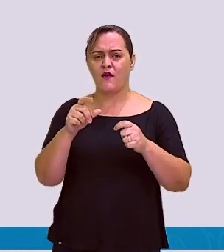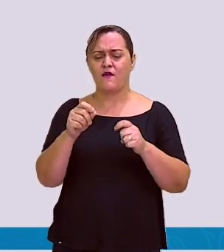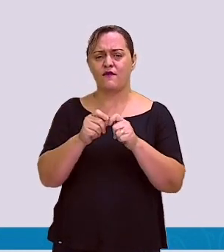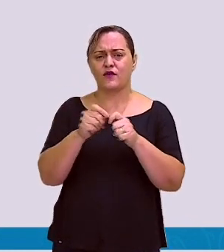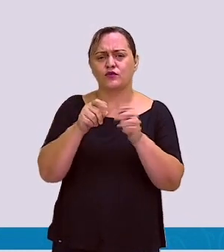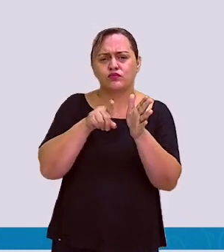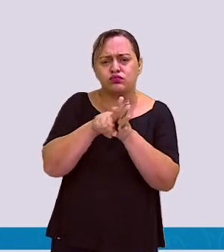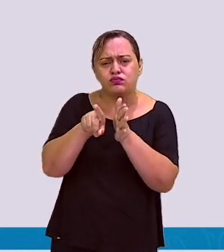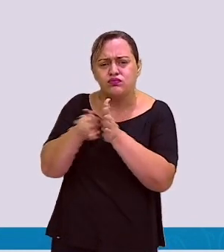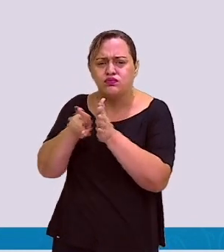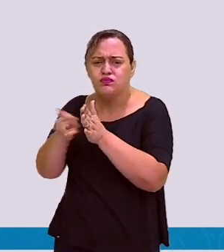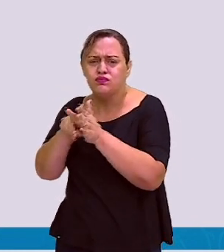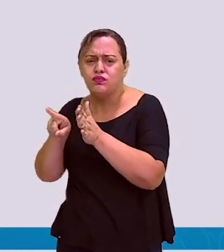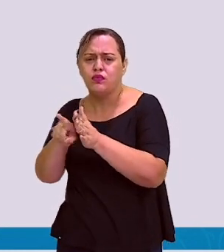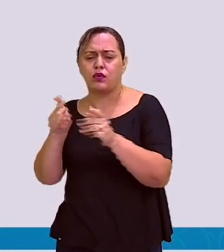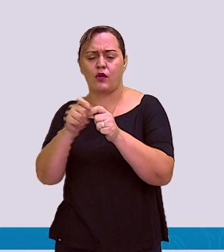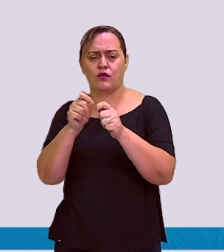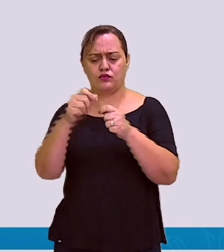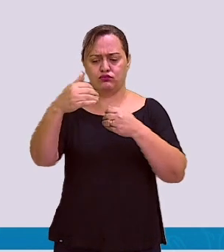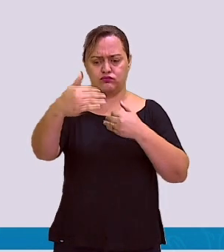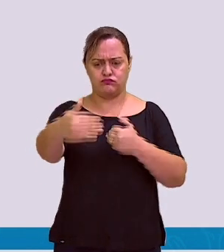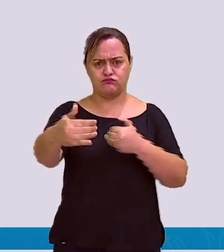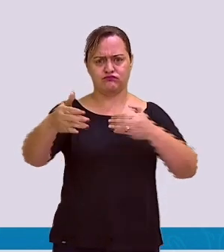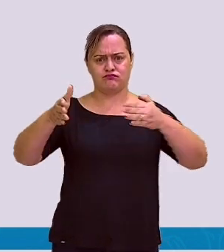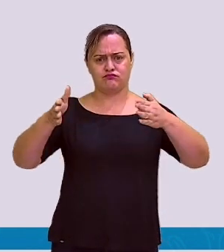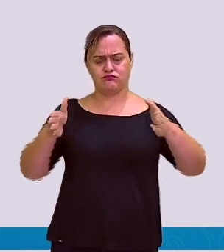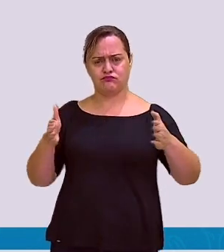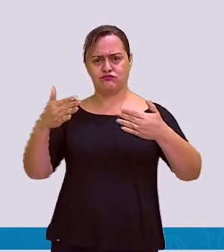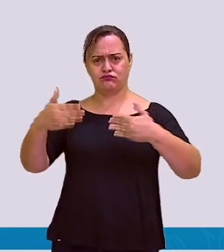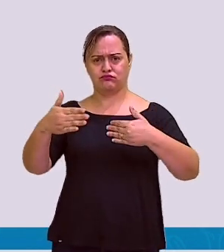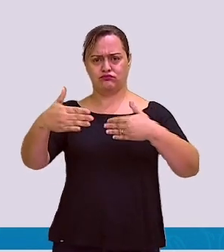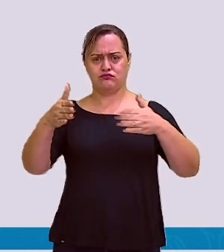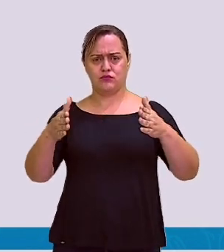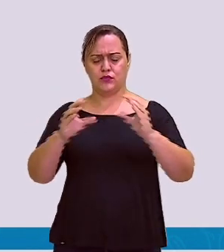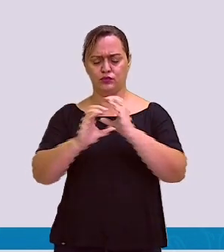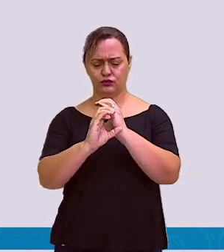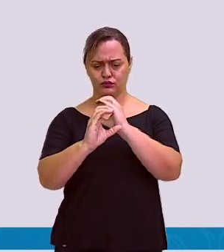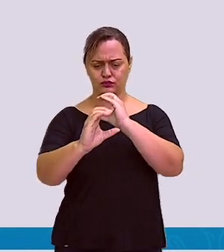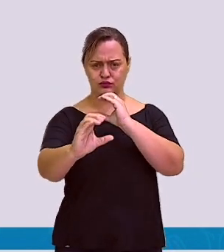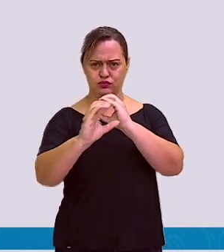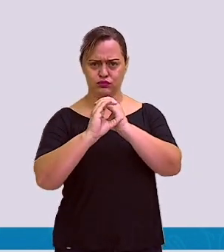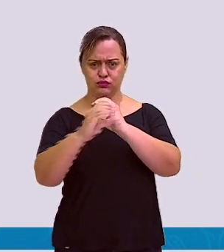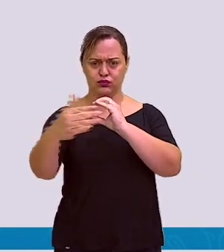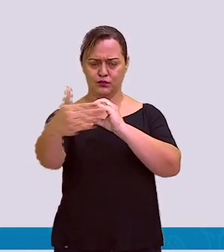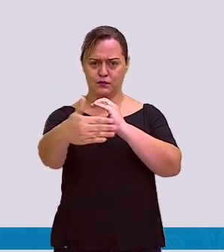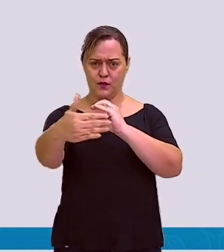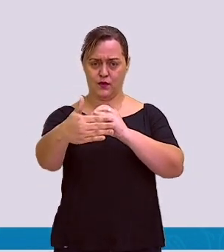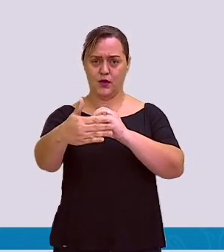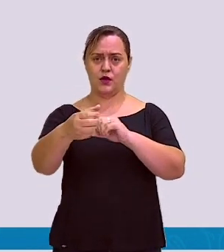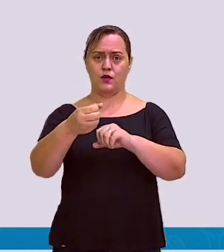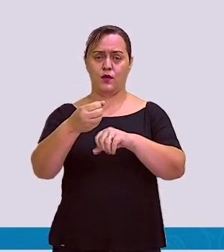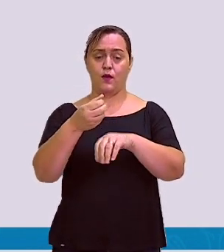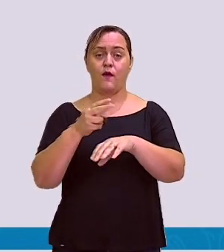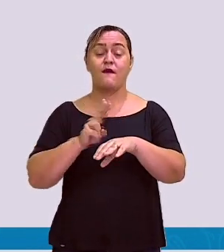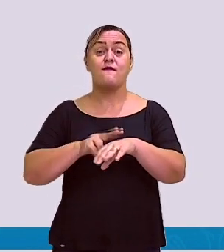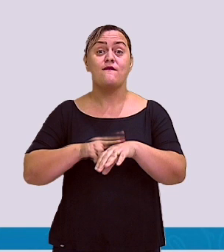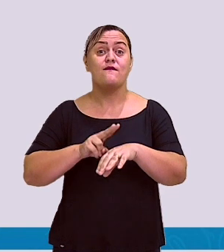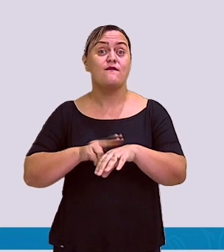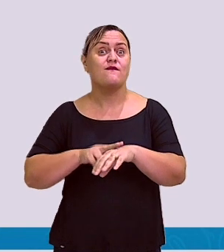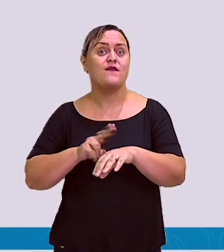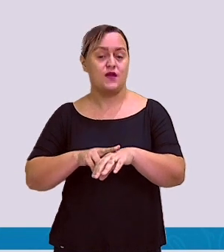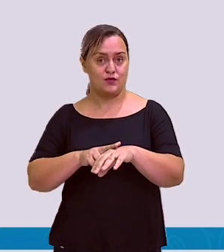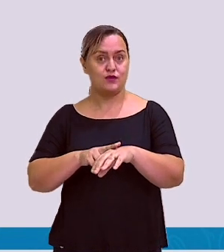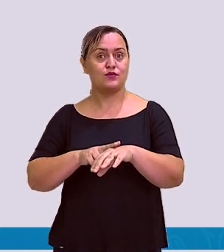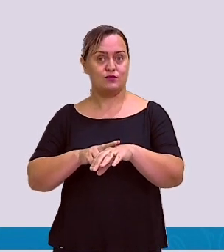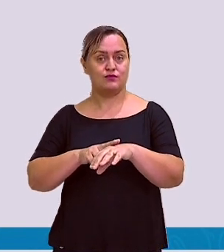e uma lente de vidro. Sua criação ficou conhecida como câmera escura, que projetava as imagens